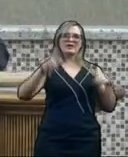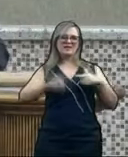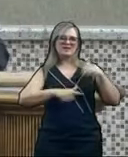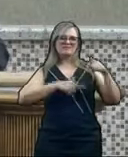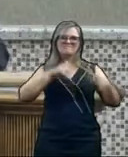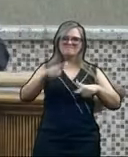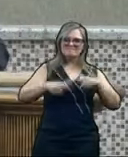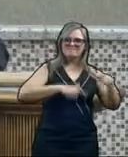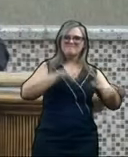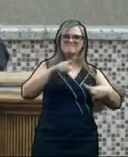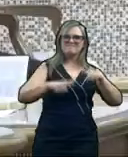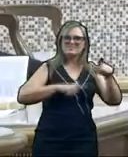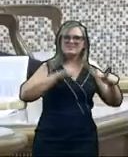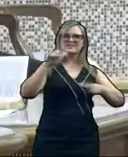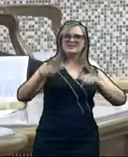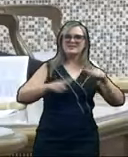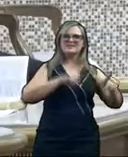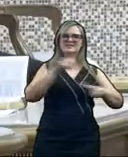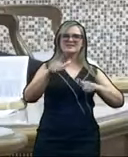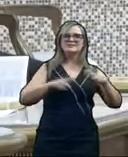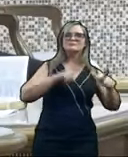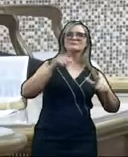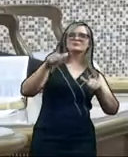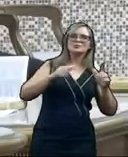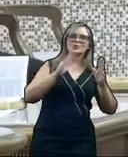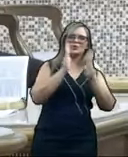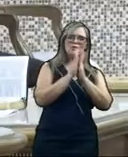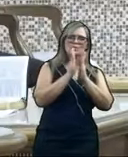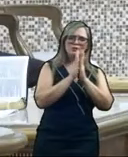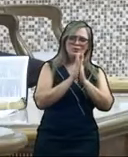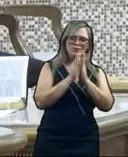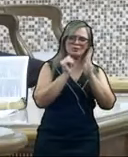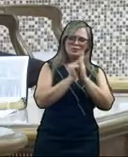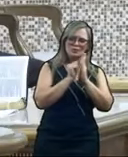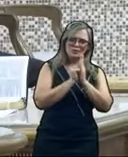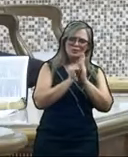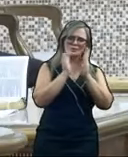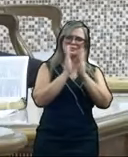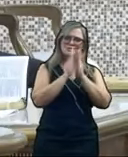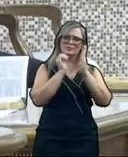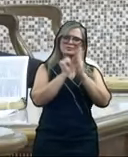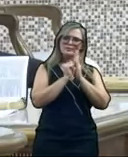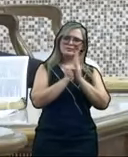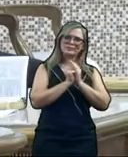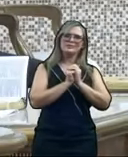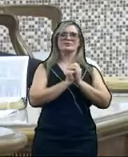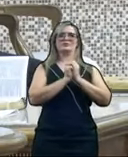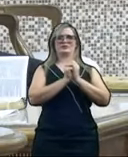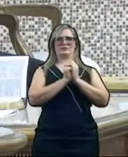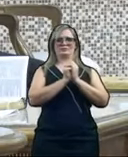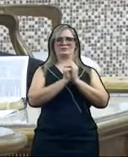é a nossa luta deve ser travada com Deus em oração